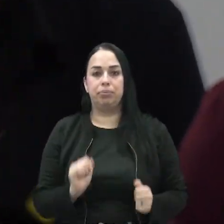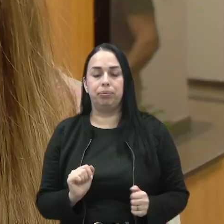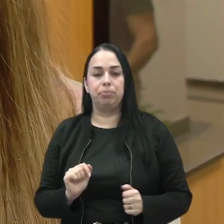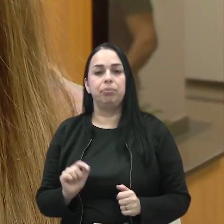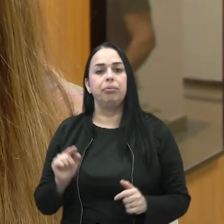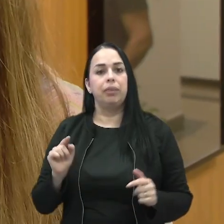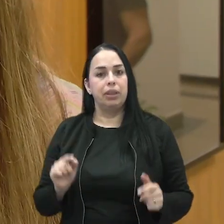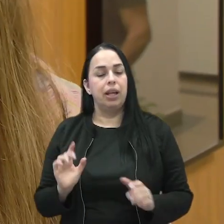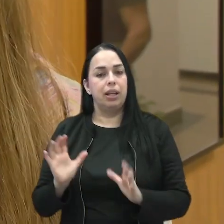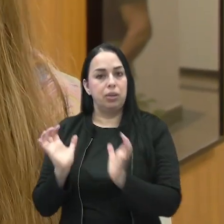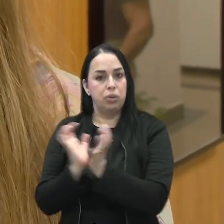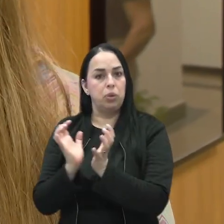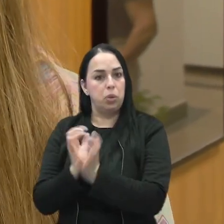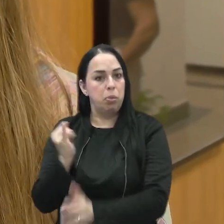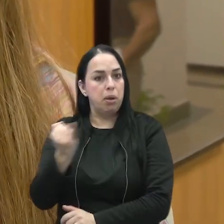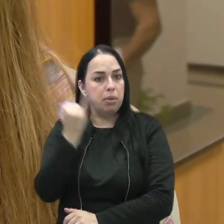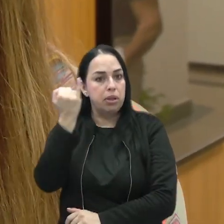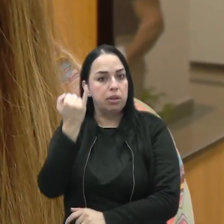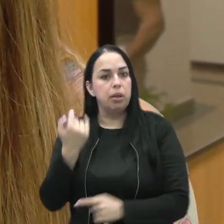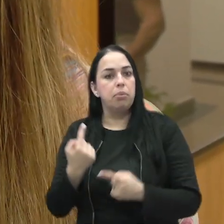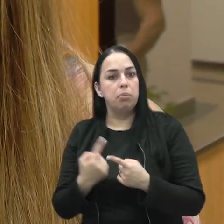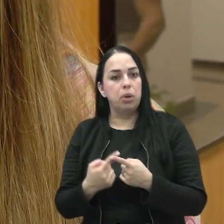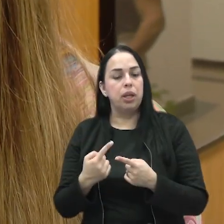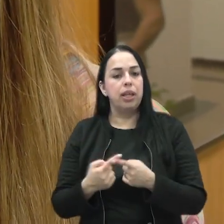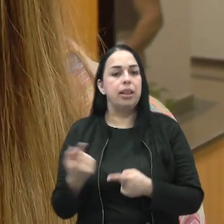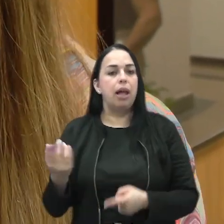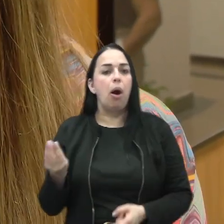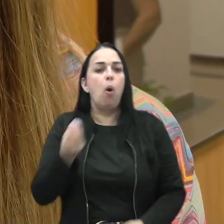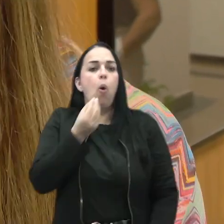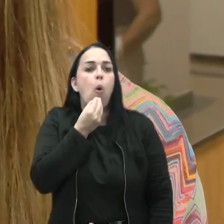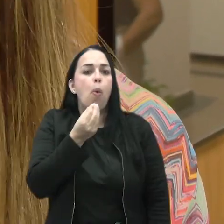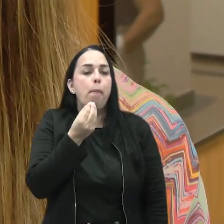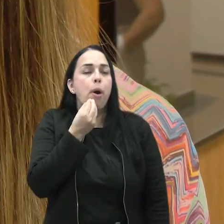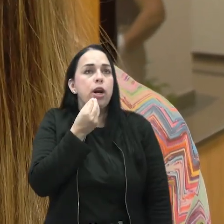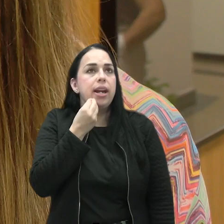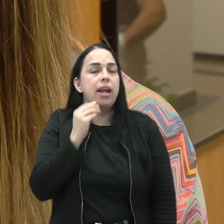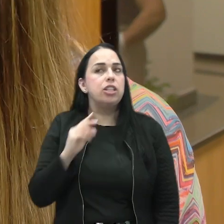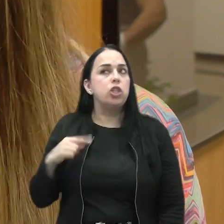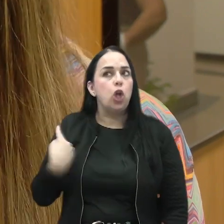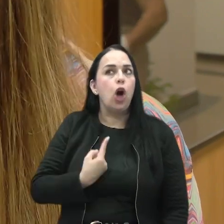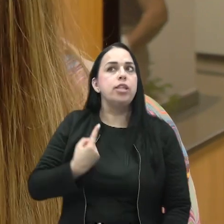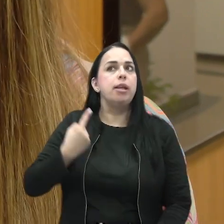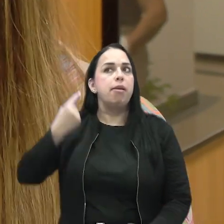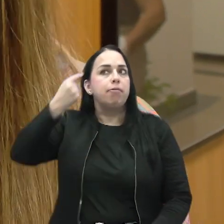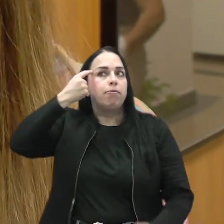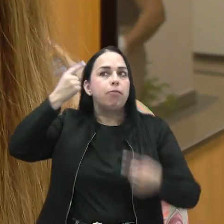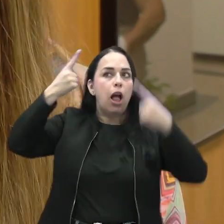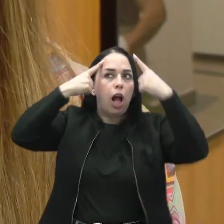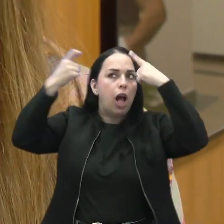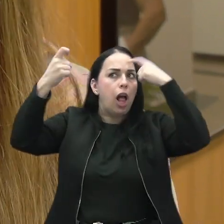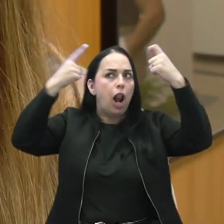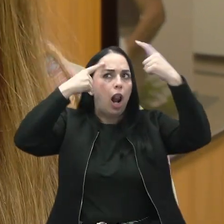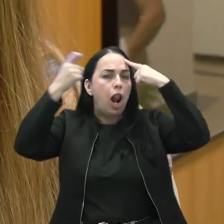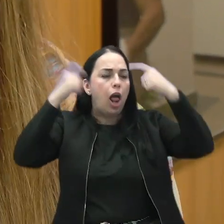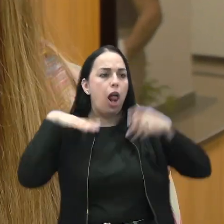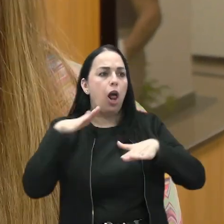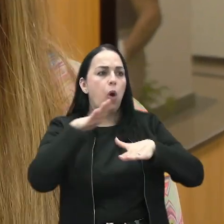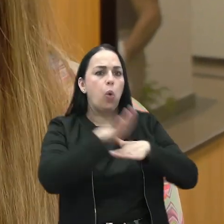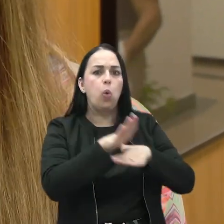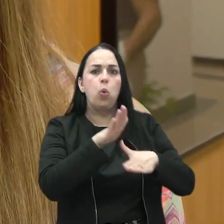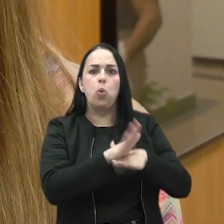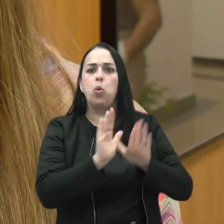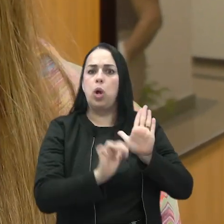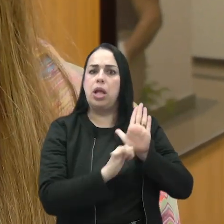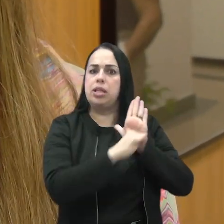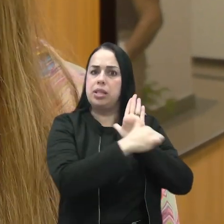parlamentares. A importância da frente parlamentar é a gente abrir portas para poder pensar nessas crianças e nesses adultos